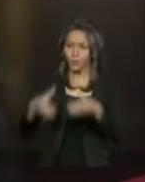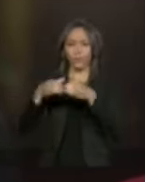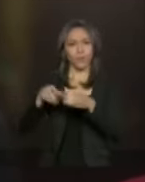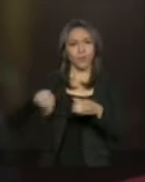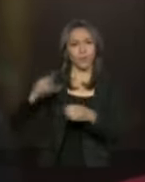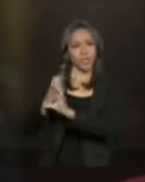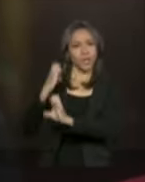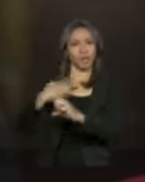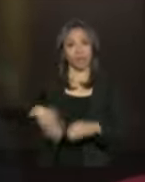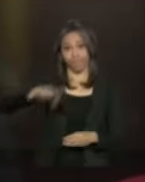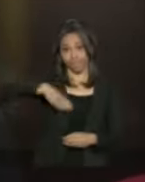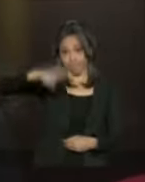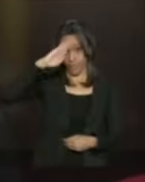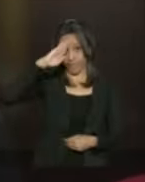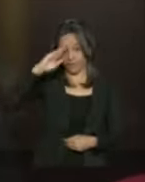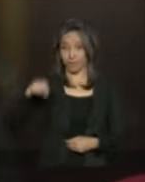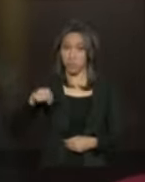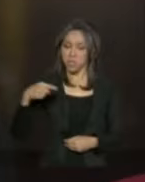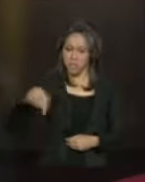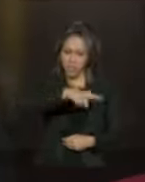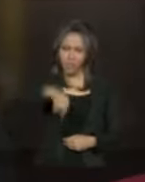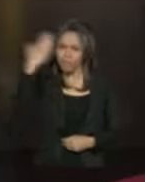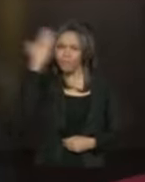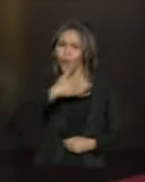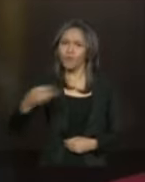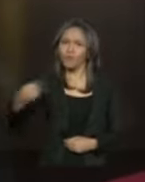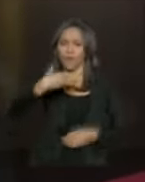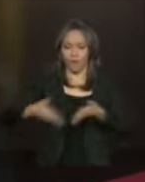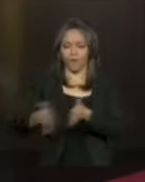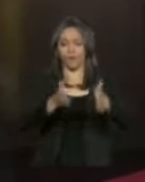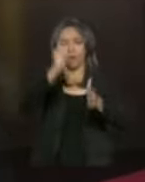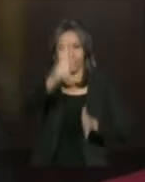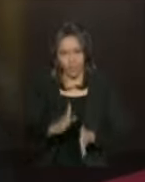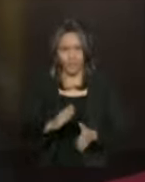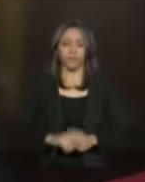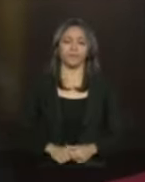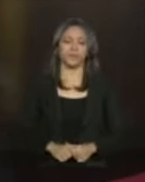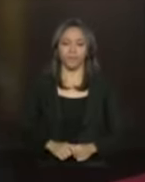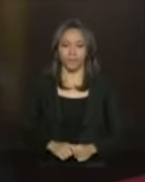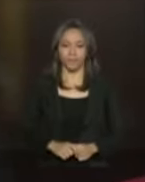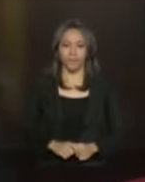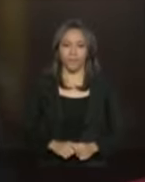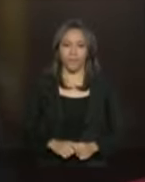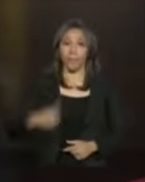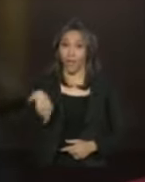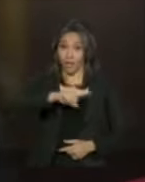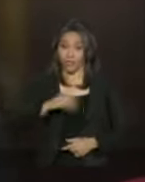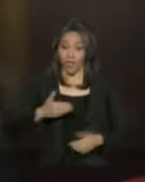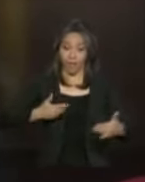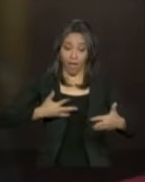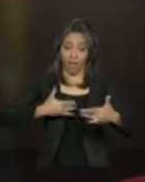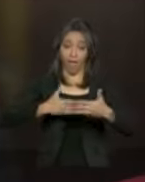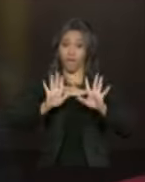de engenharia do exército bem demonstram os novos rumos do brasil estamos terminando